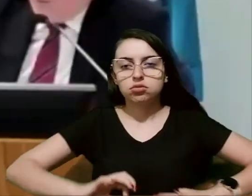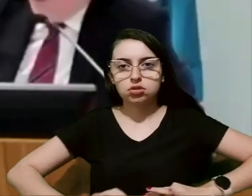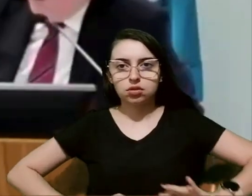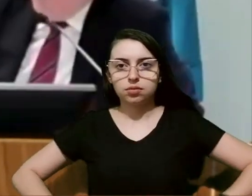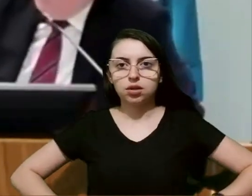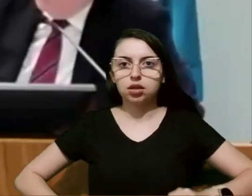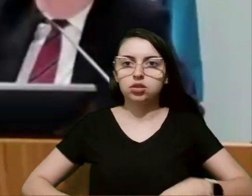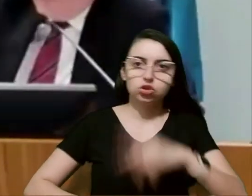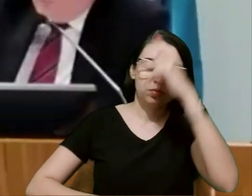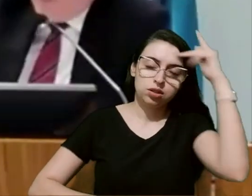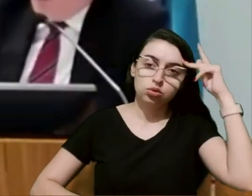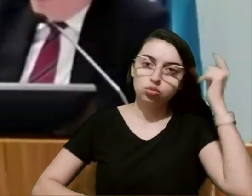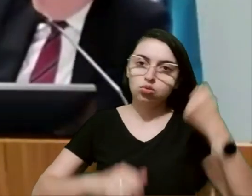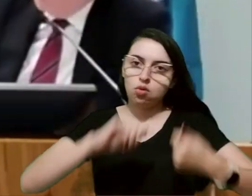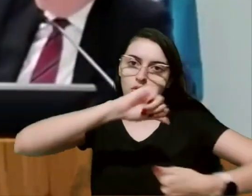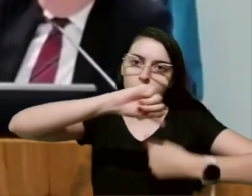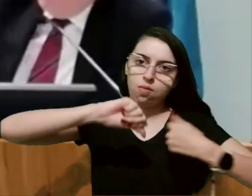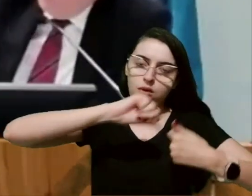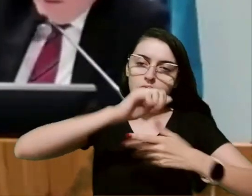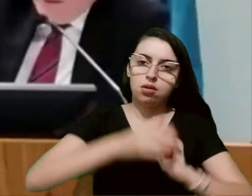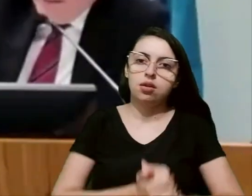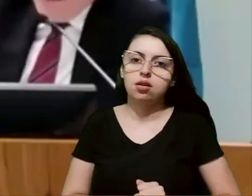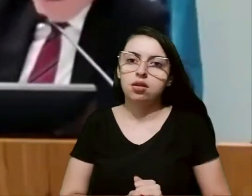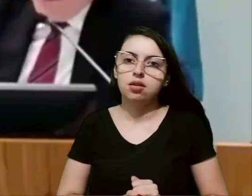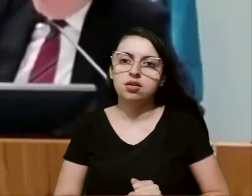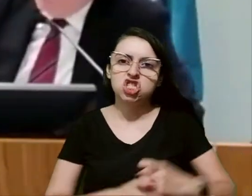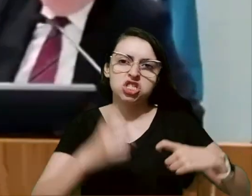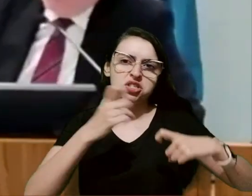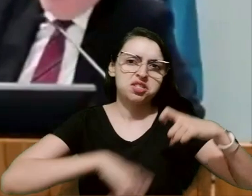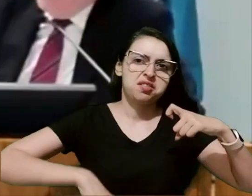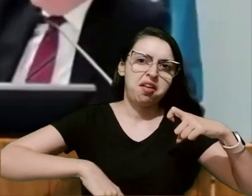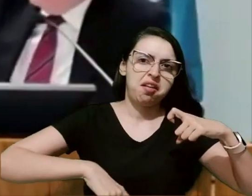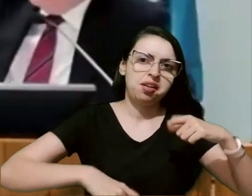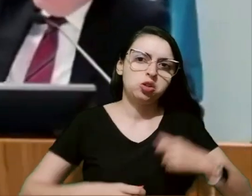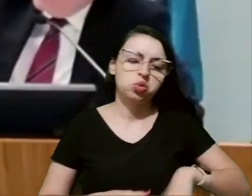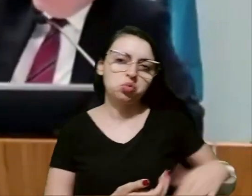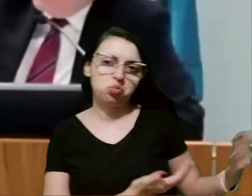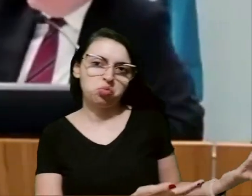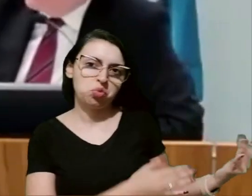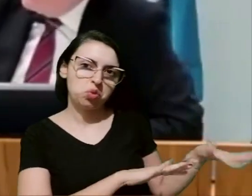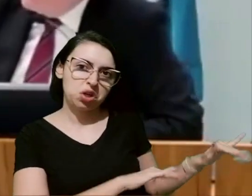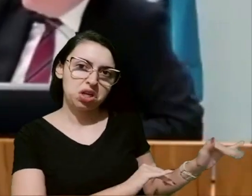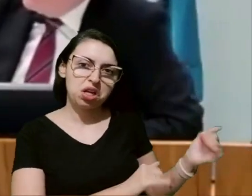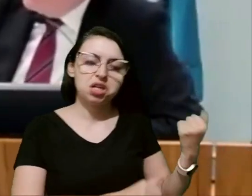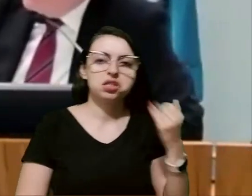de órgãos humanos, tráfico de pessoas, de pedofilia,